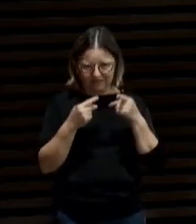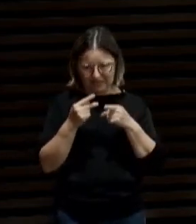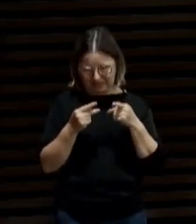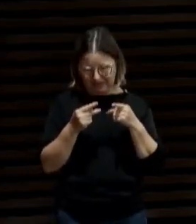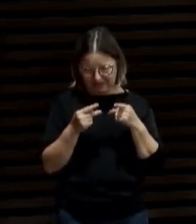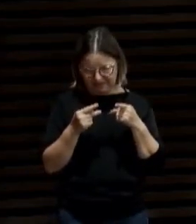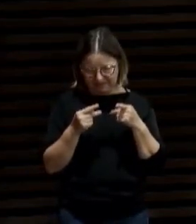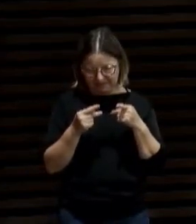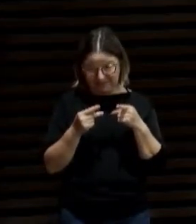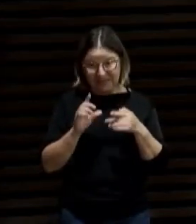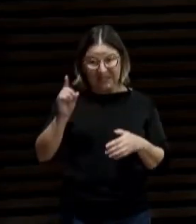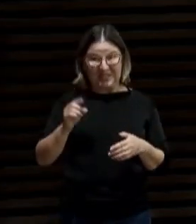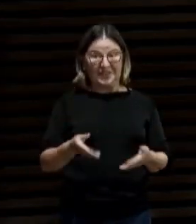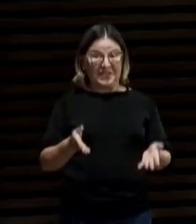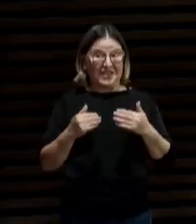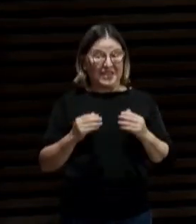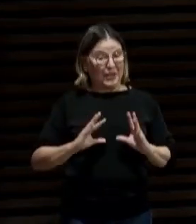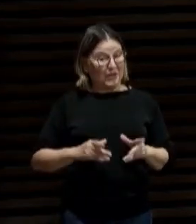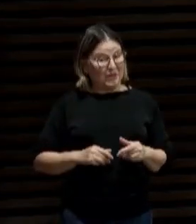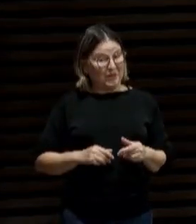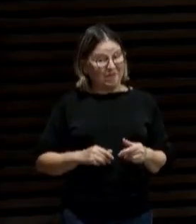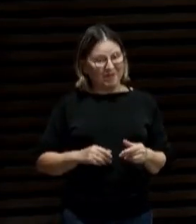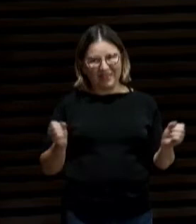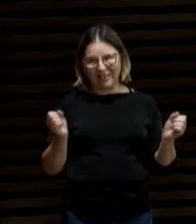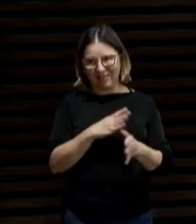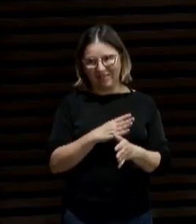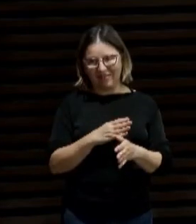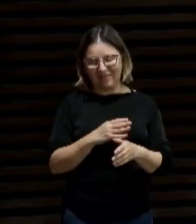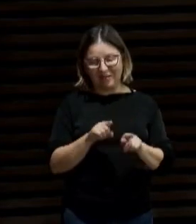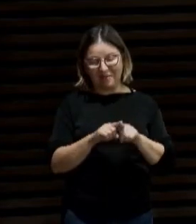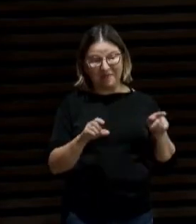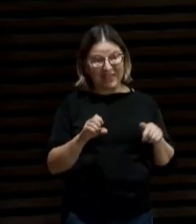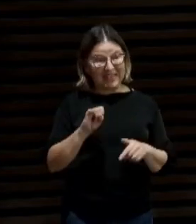dar um corpo novo. Se Deus não fizer a obra,